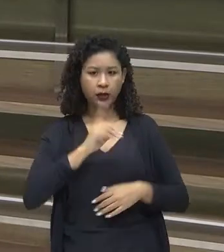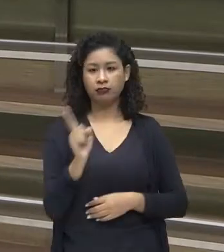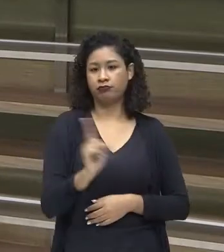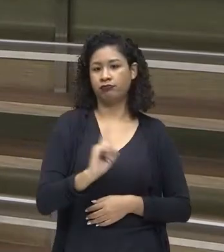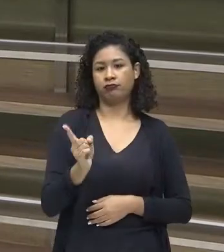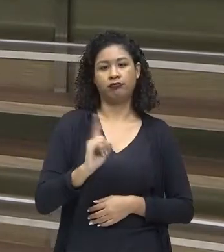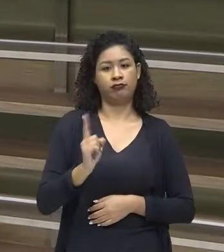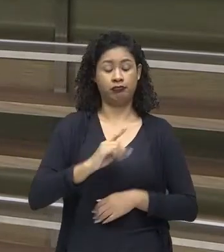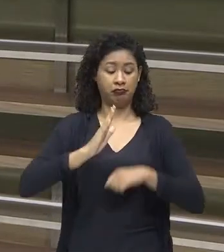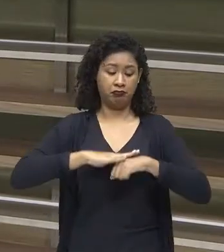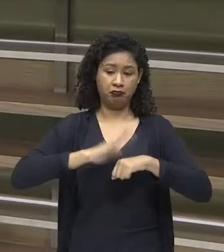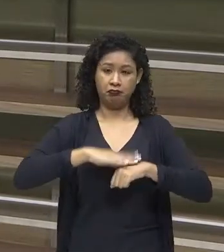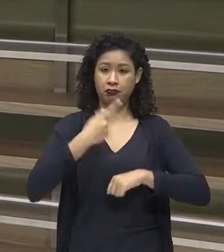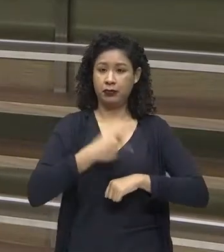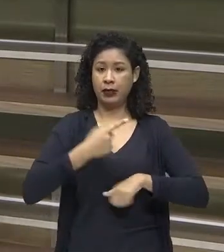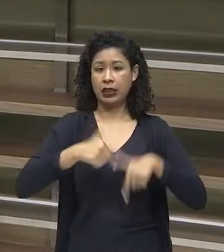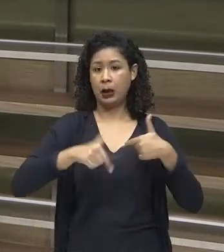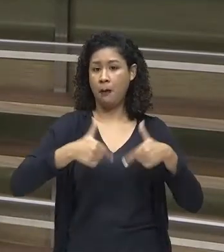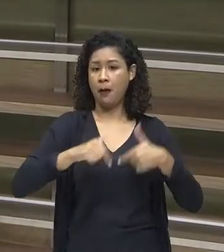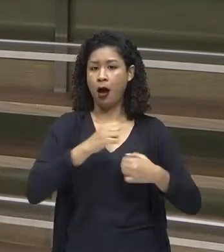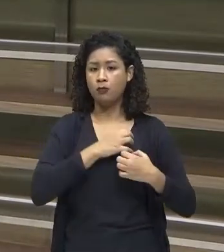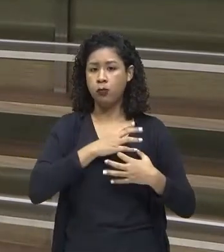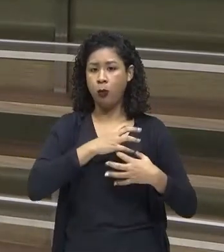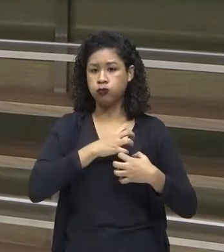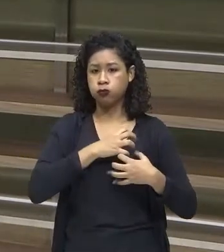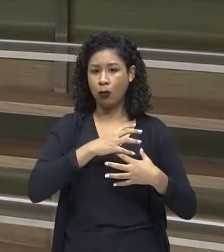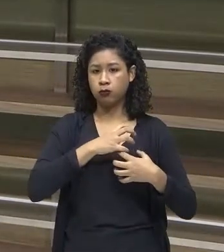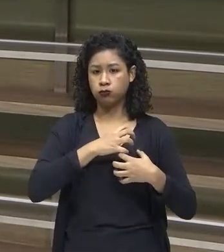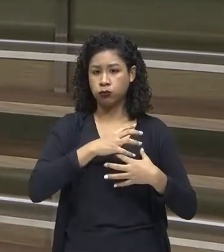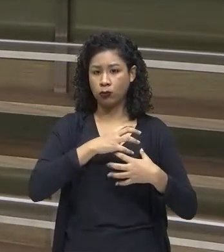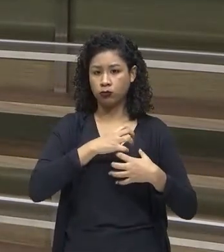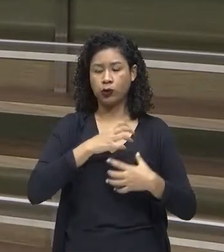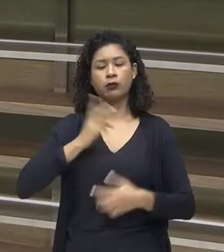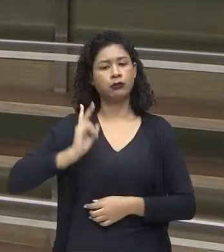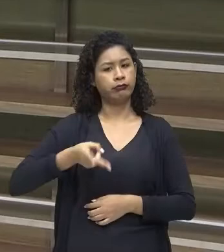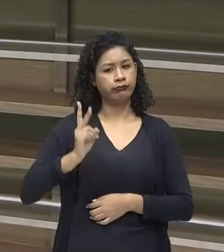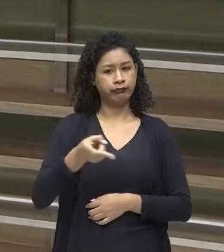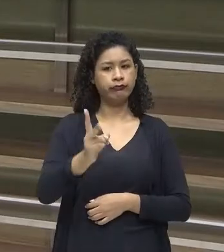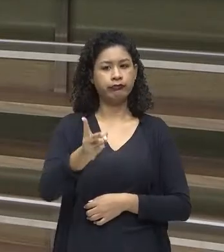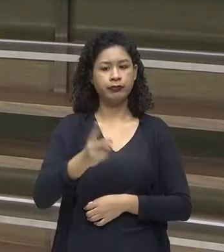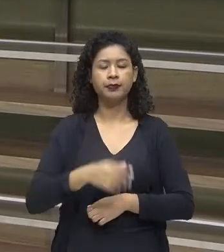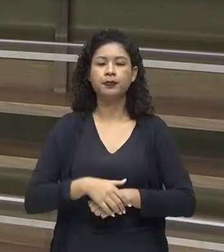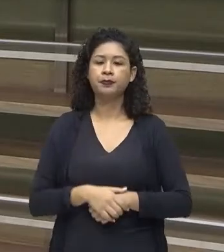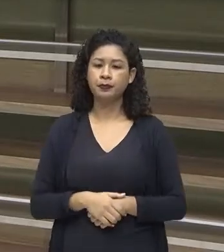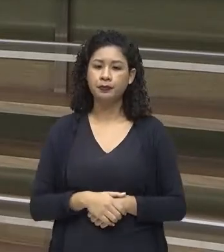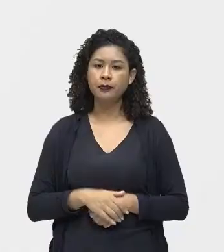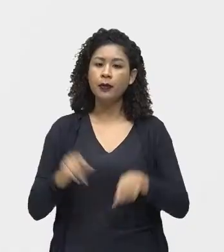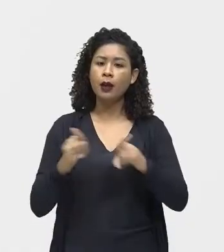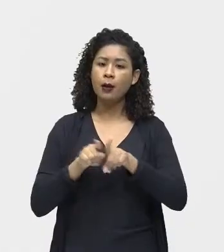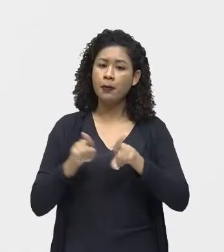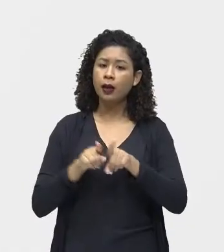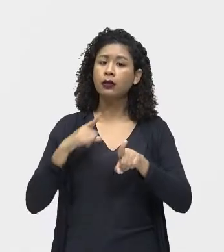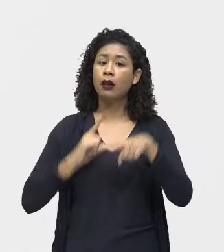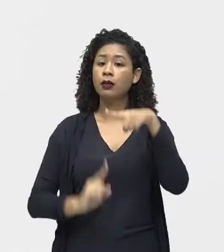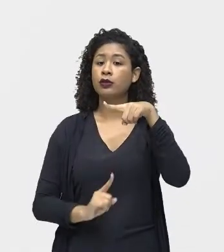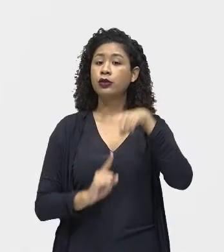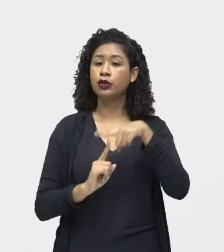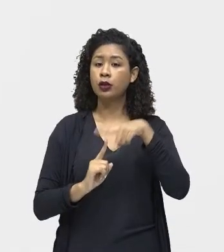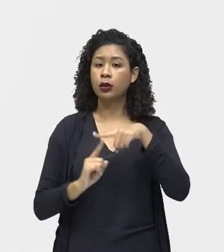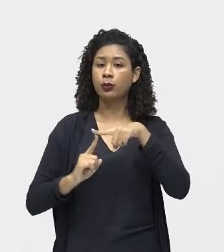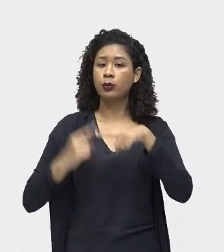músculo involuntário que está ali bombeando o sangue para todo o meu corpo. E aí existem tipos de circulação, olha só.